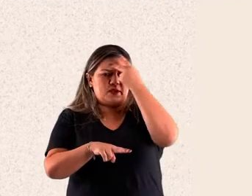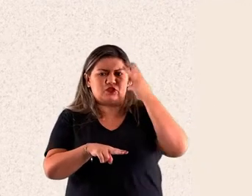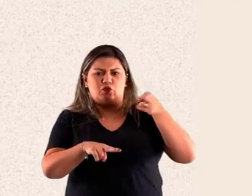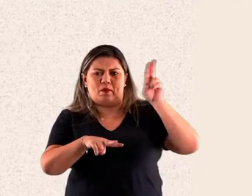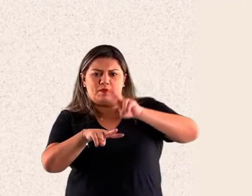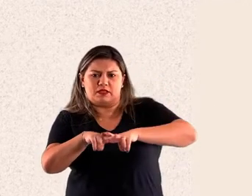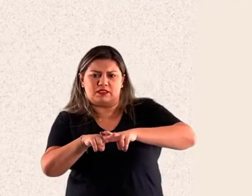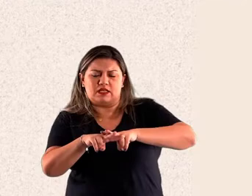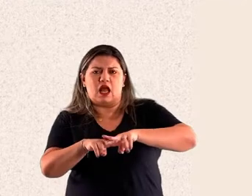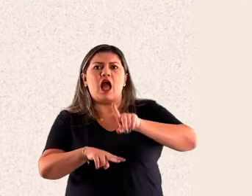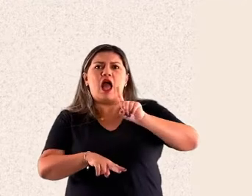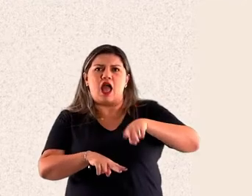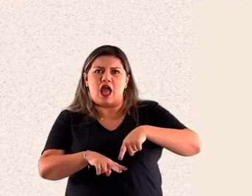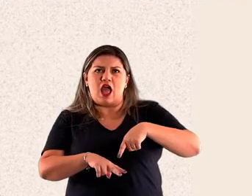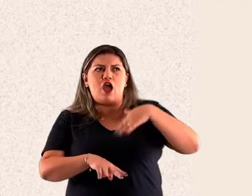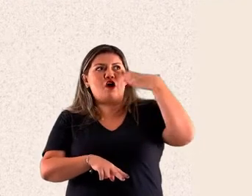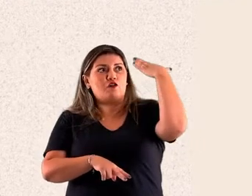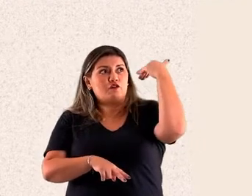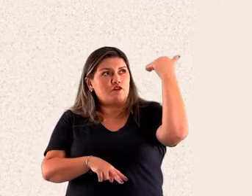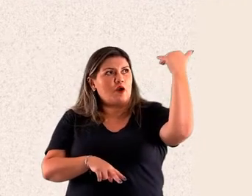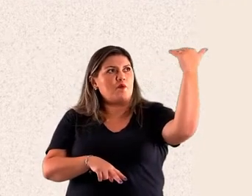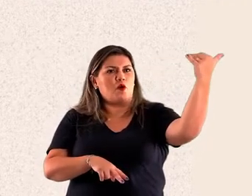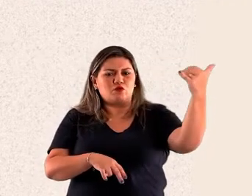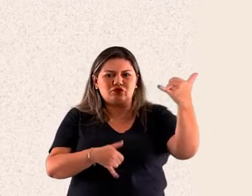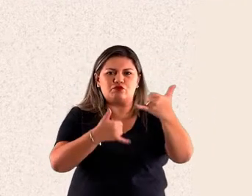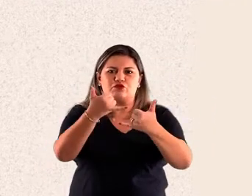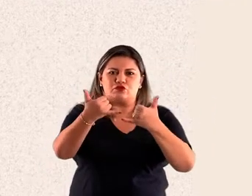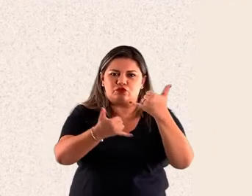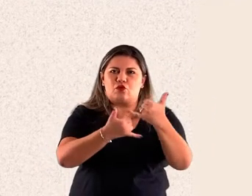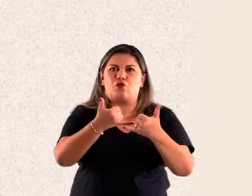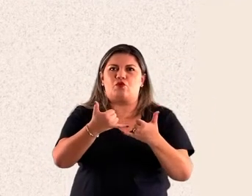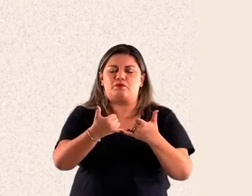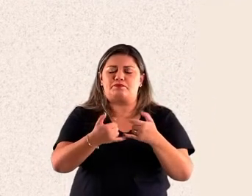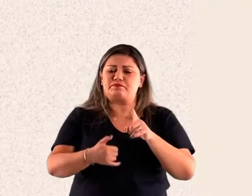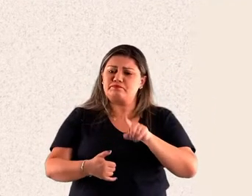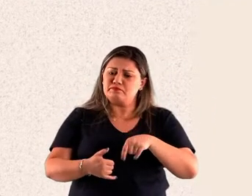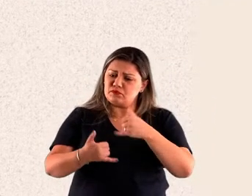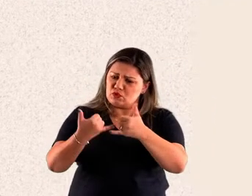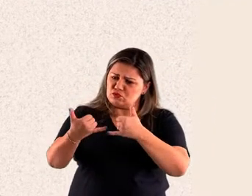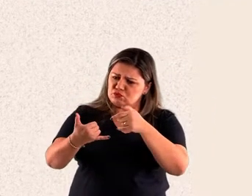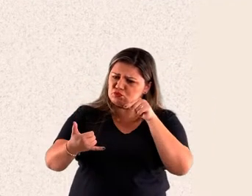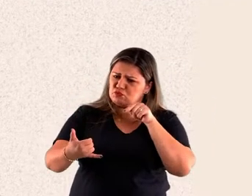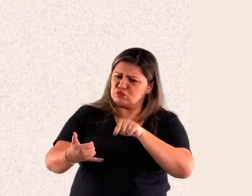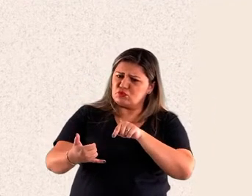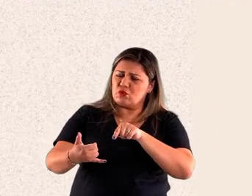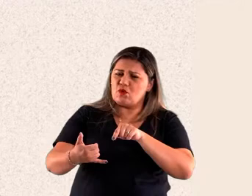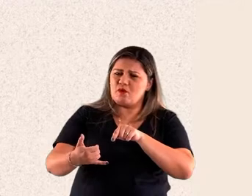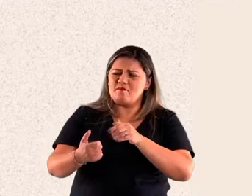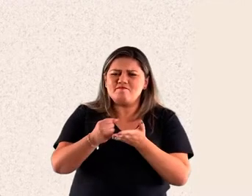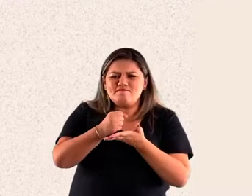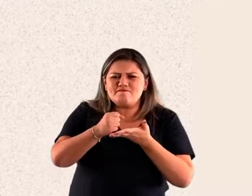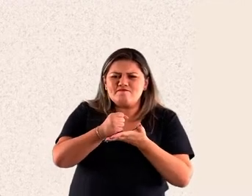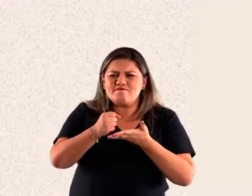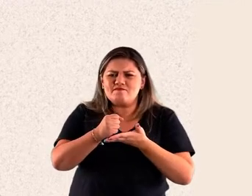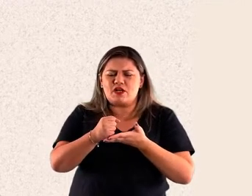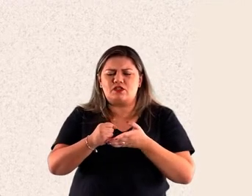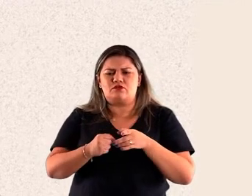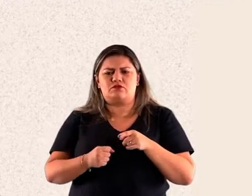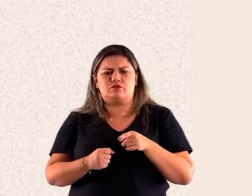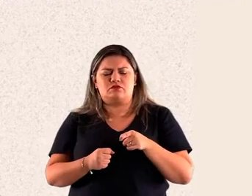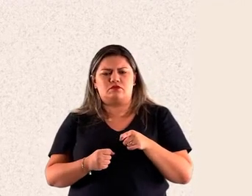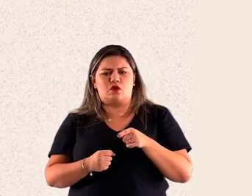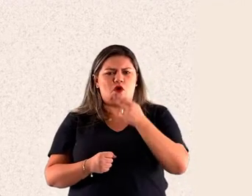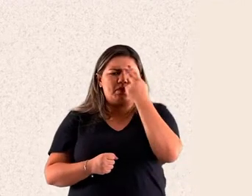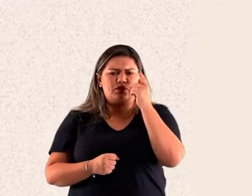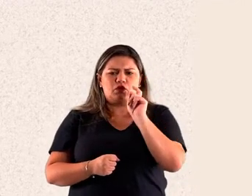dos jogos mais famosos da teoria dos jogos e em um jogo que ele ele basicamente assim Você Decide